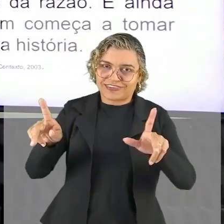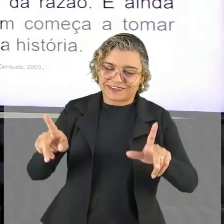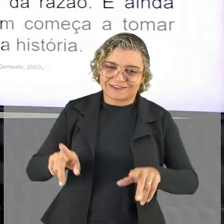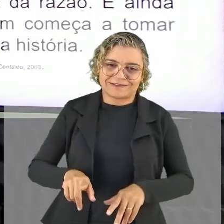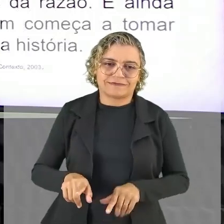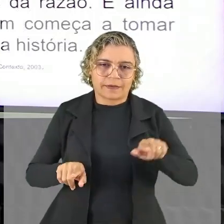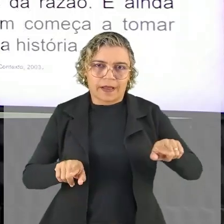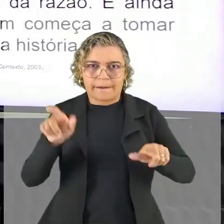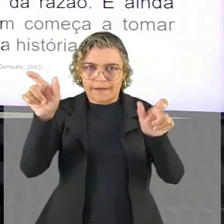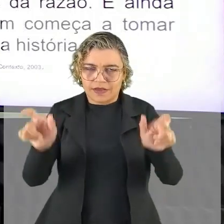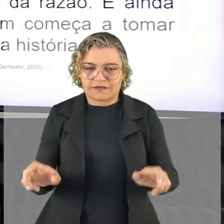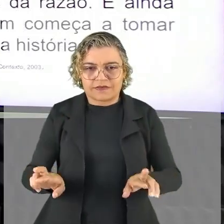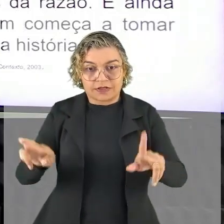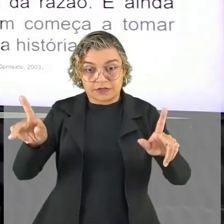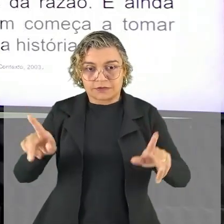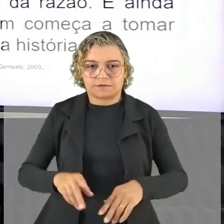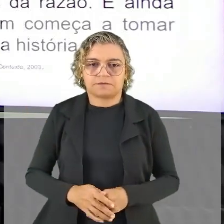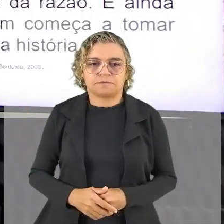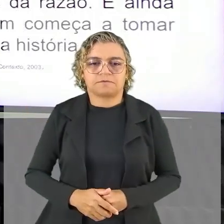texto.